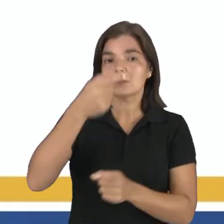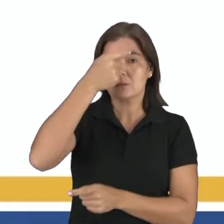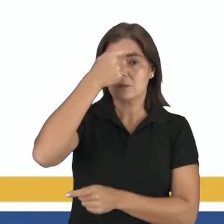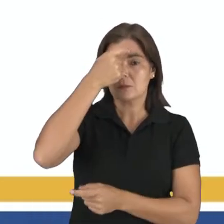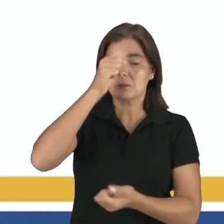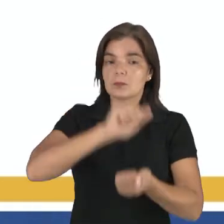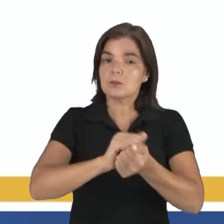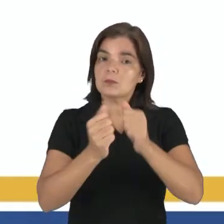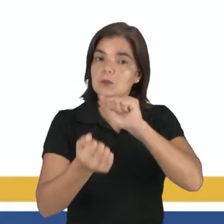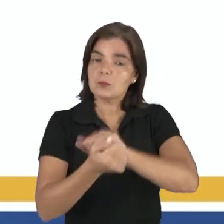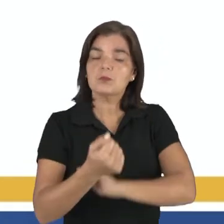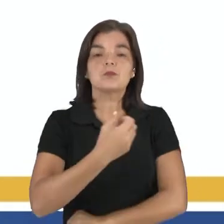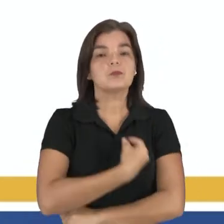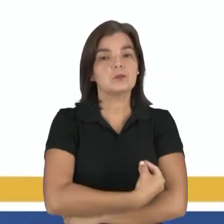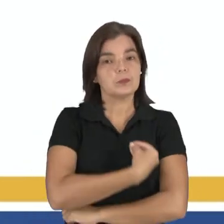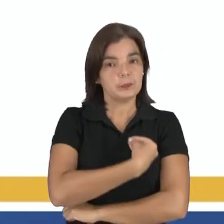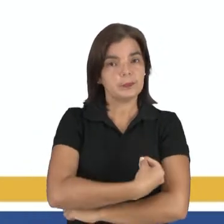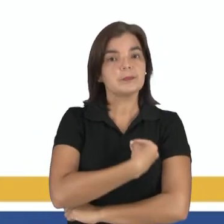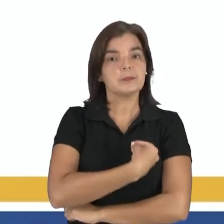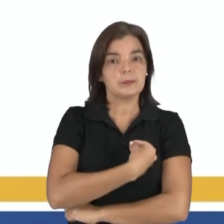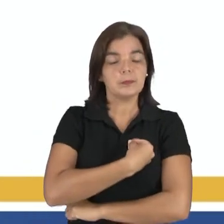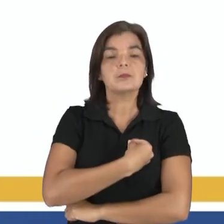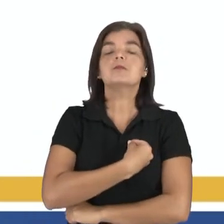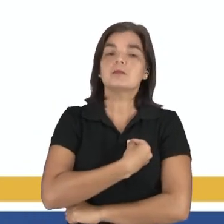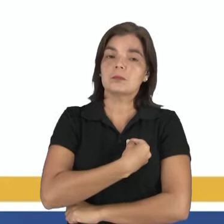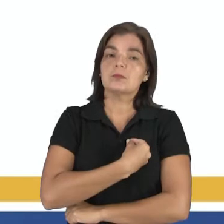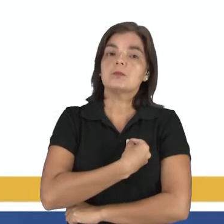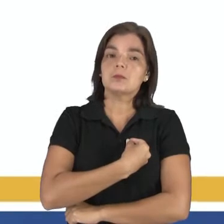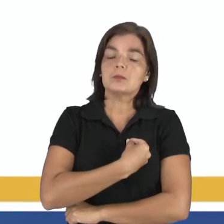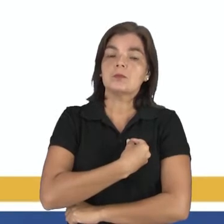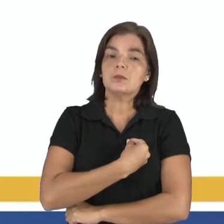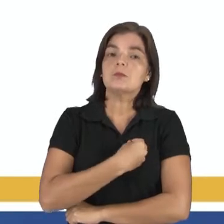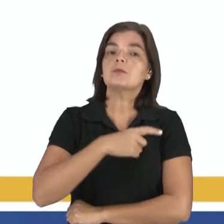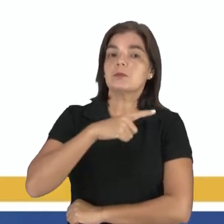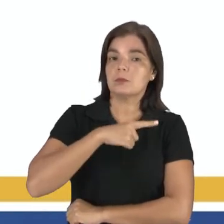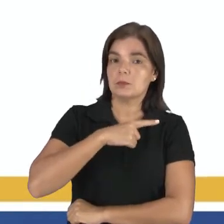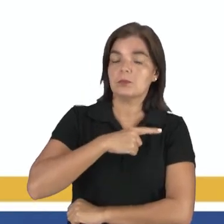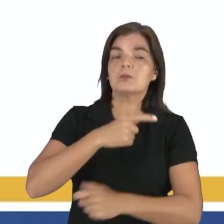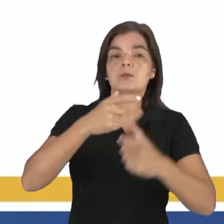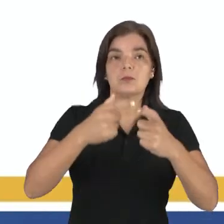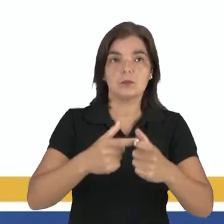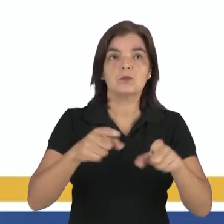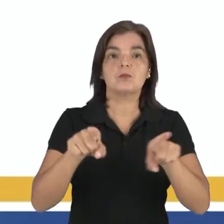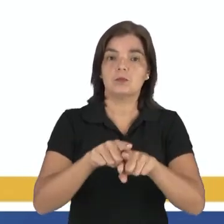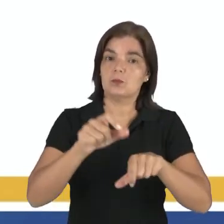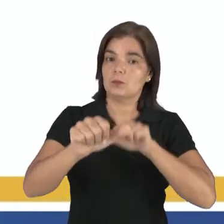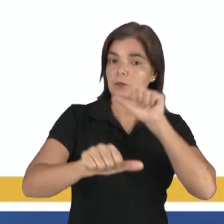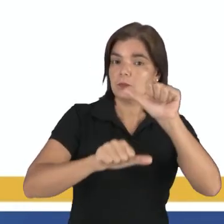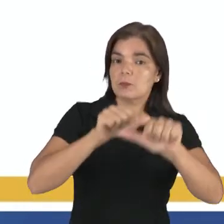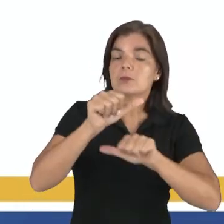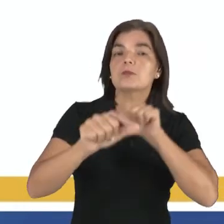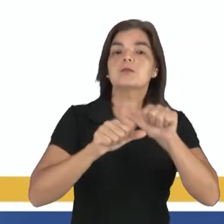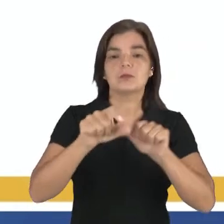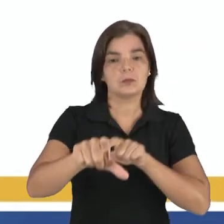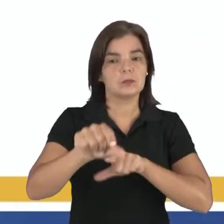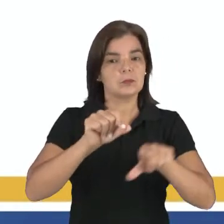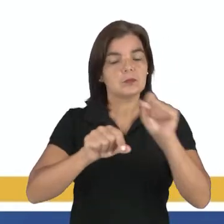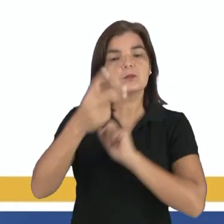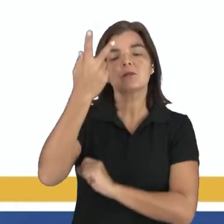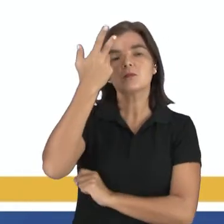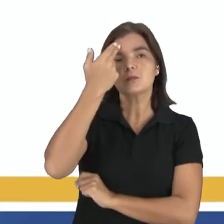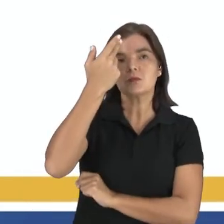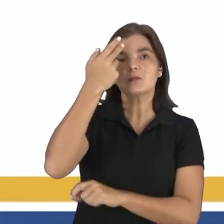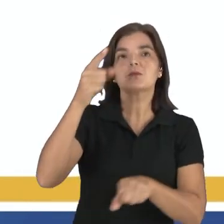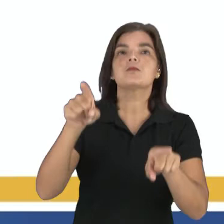organismo se adaptar e sobreviver e reproduzir aquele certo ambiente. As mutações, que através da seleção